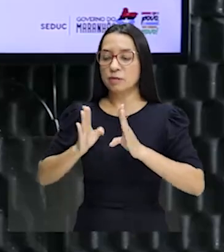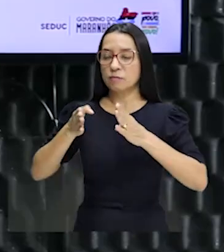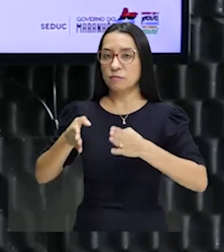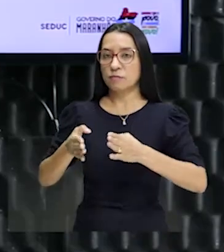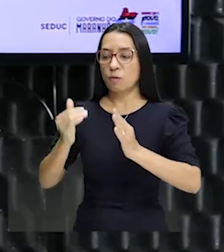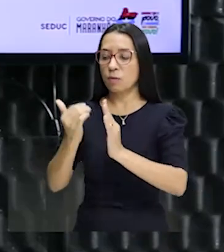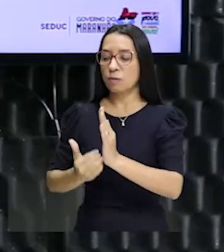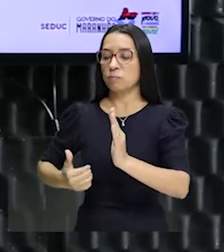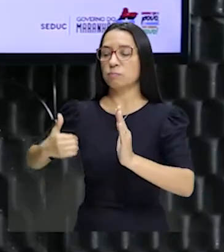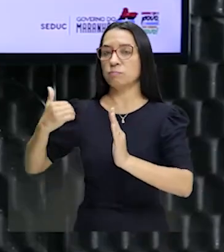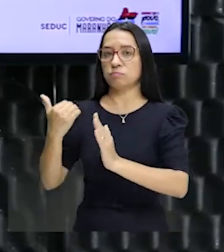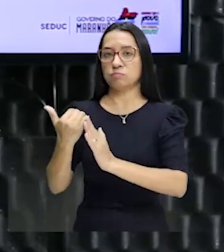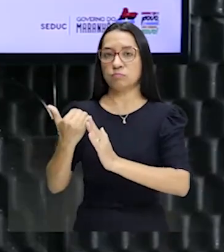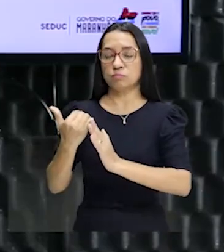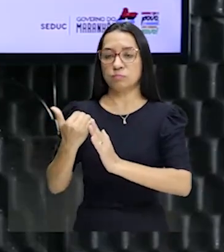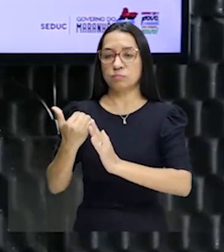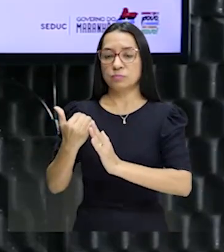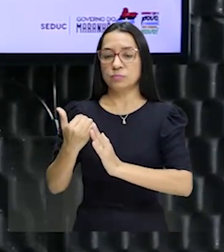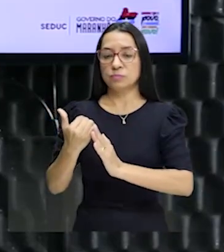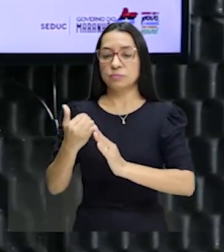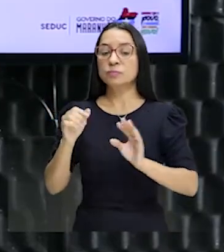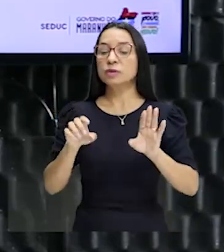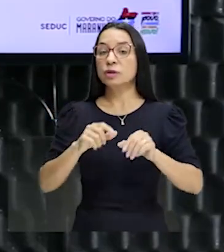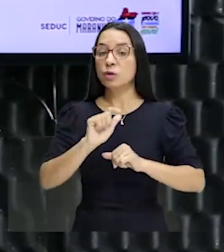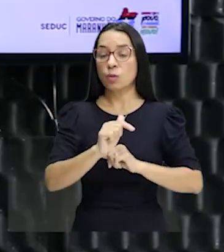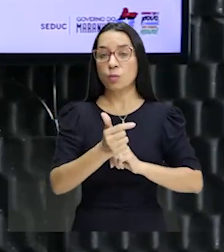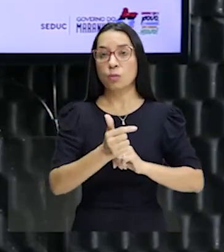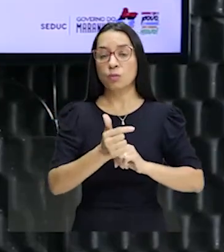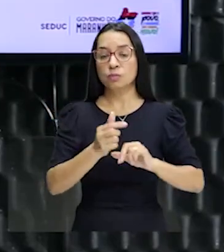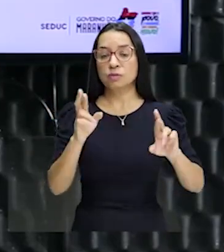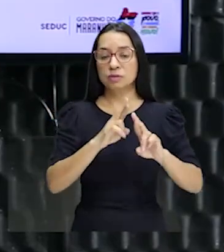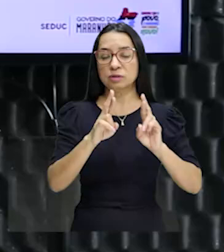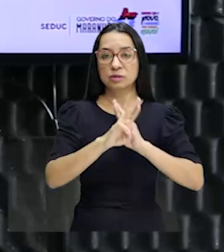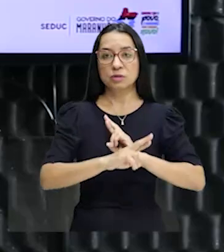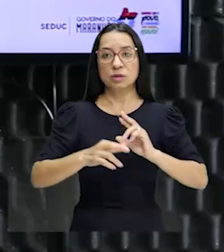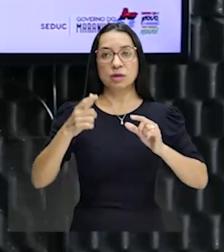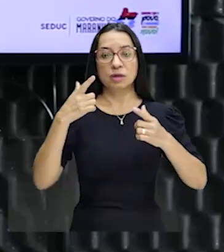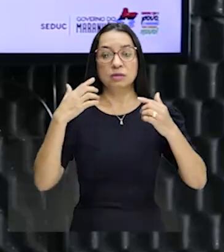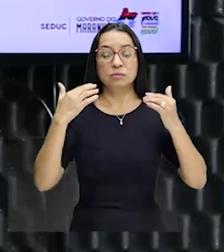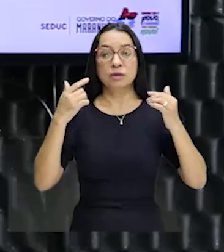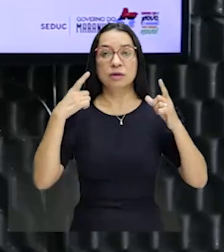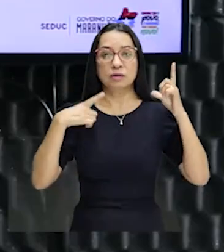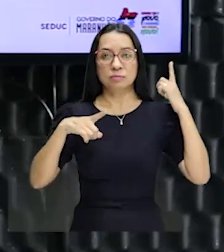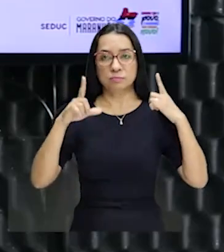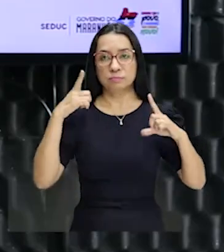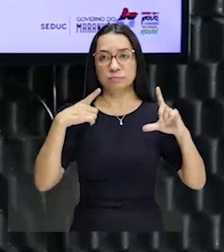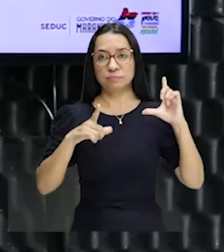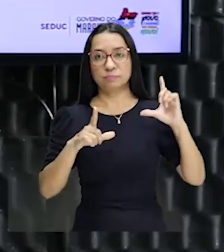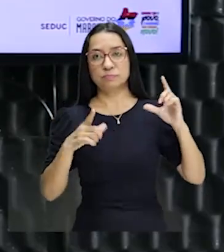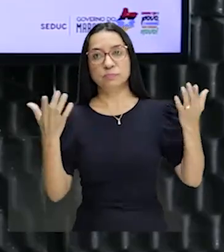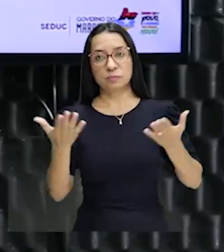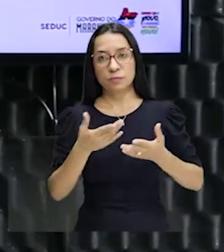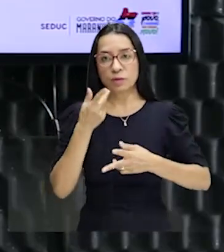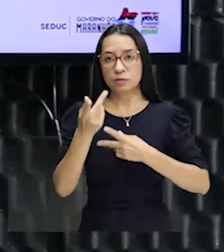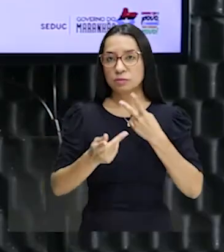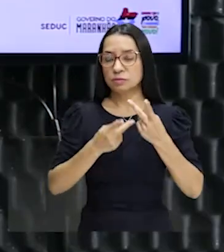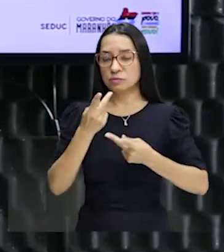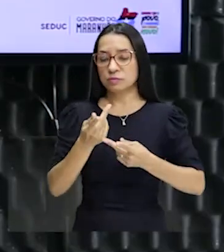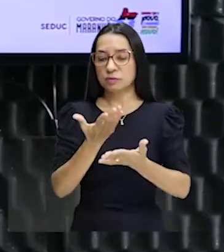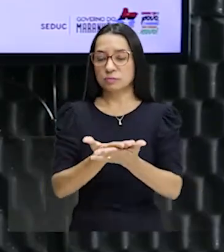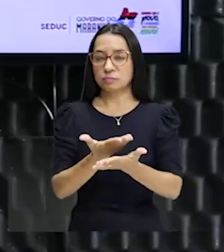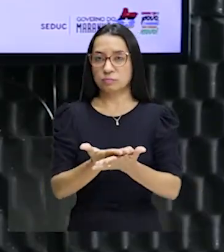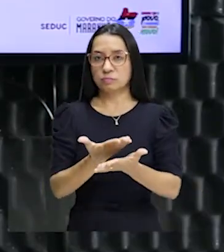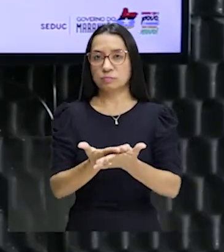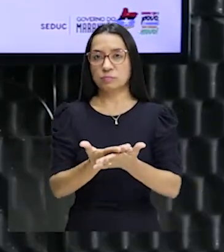alta performance, e algo que é relacionado ao divertimento, ao lazer. Então nós iremos falar hoje nessa aula